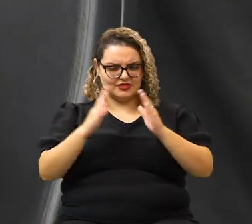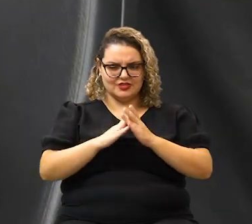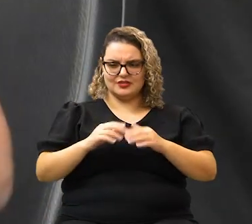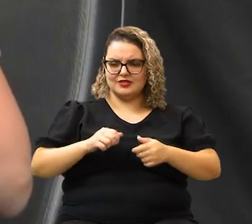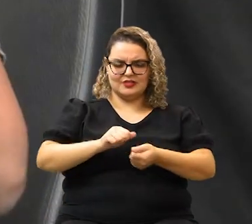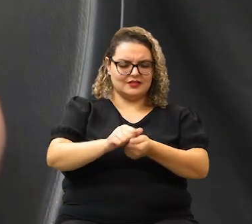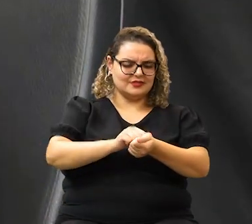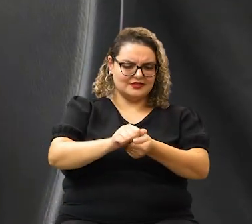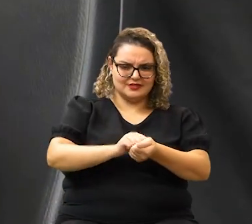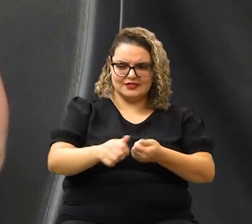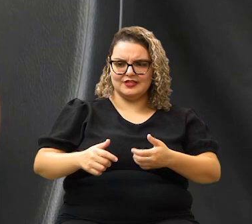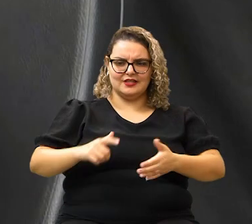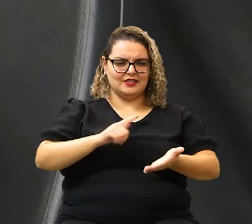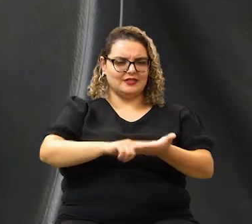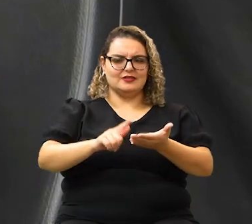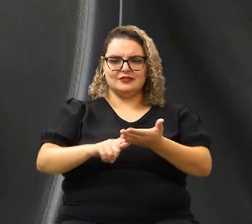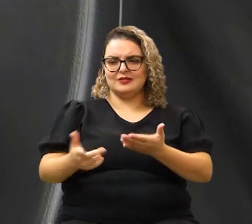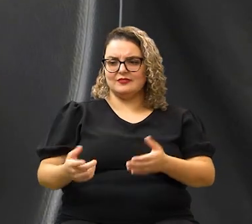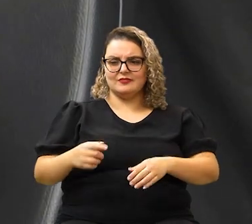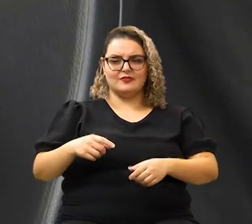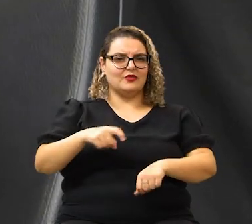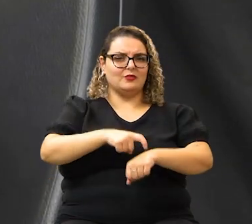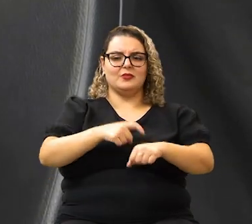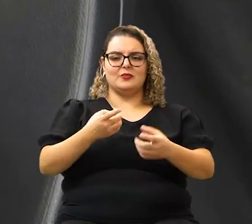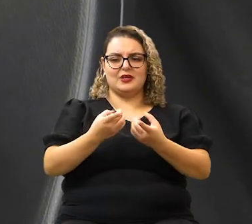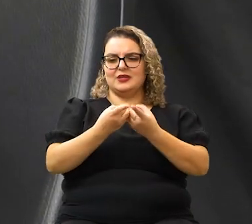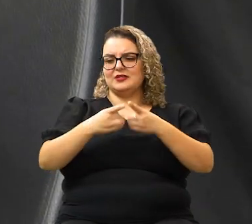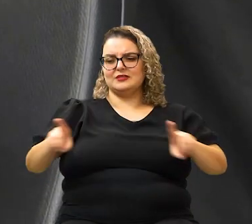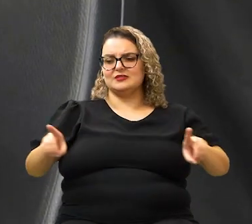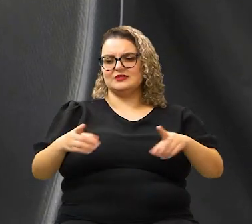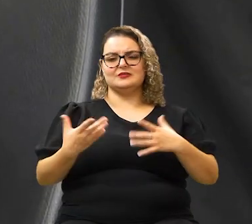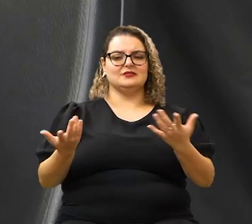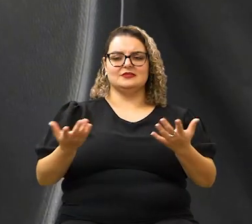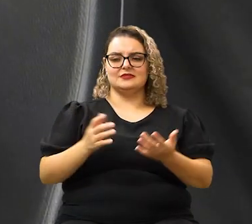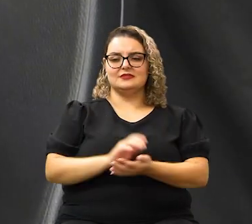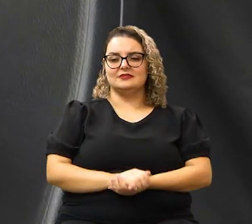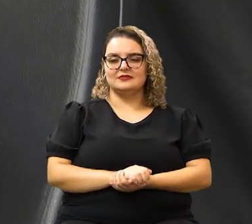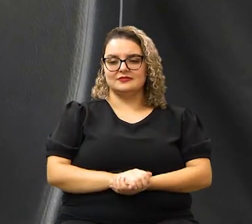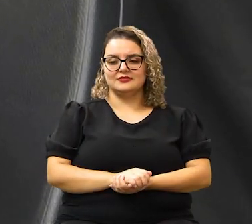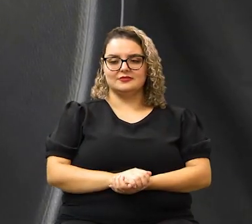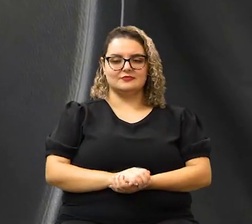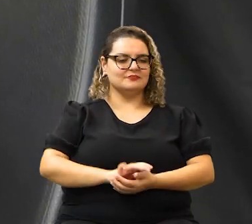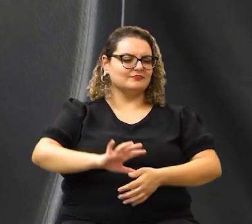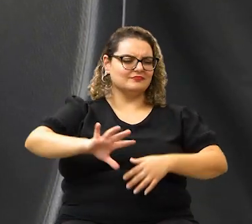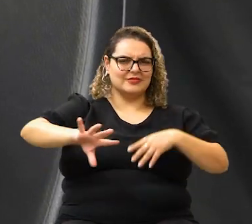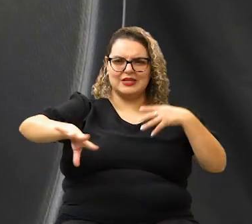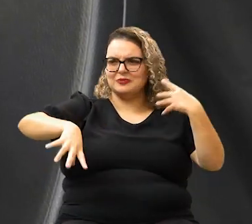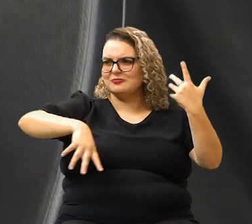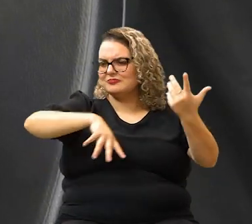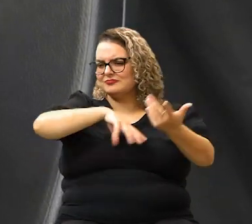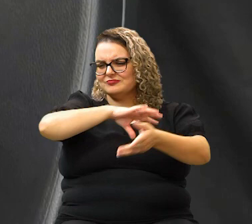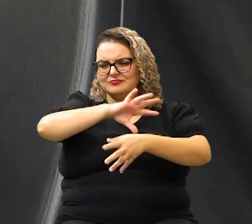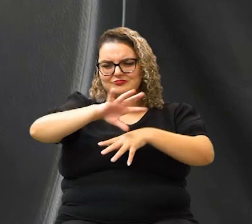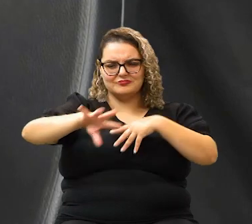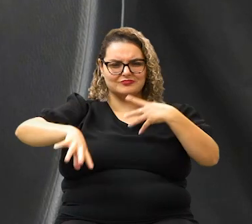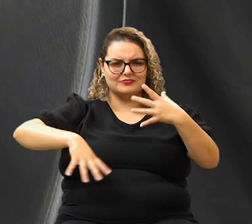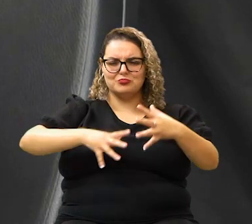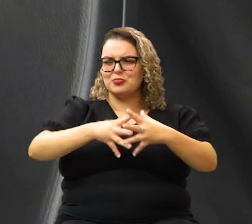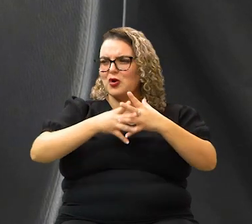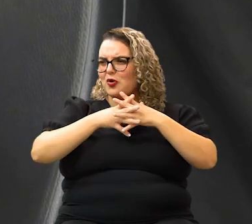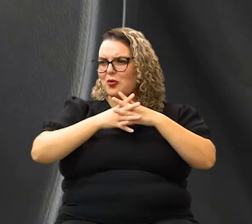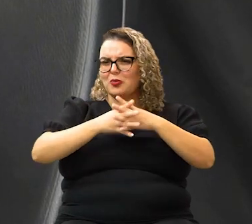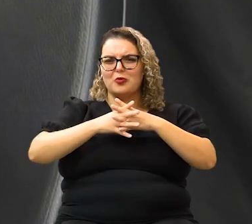assim, foi uma confusão, mas o resultado foi que eu fui a